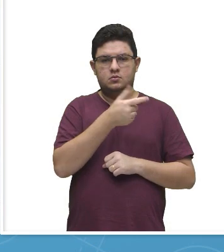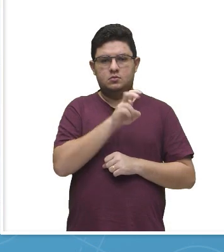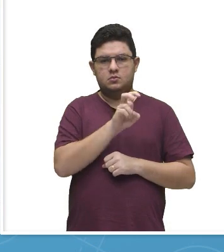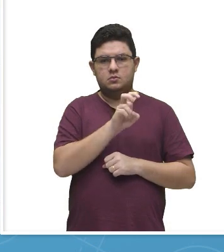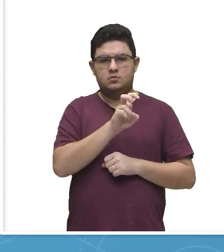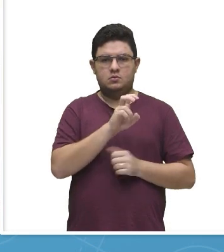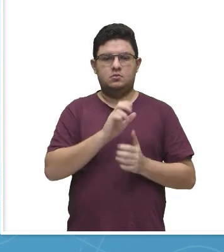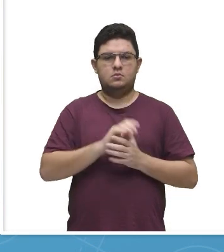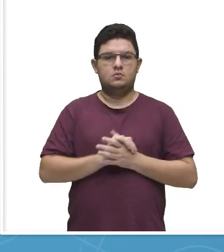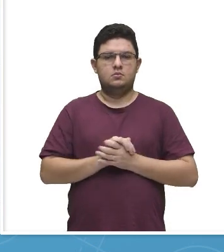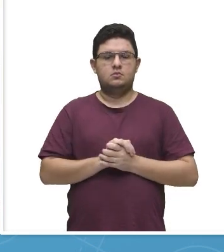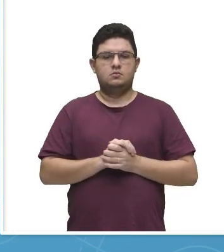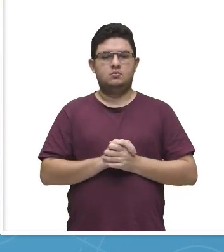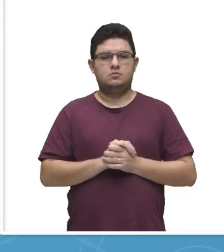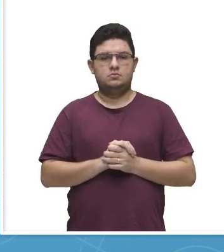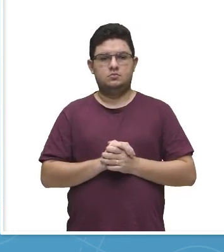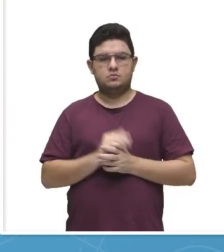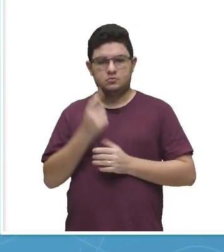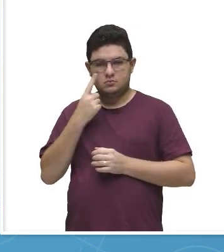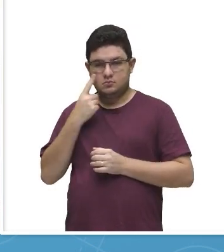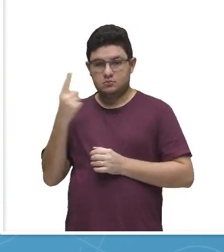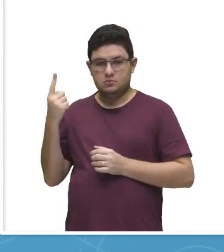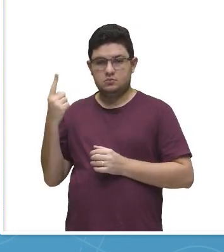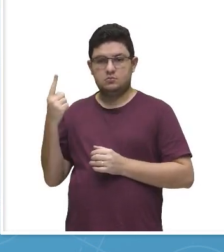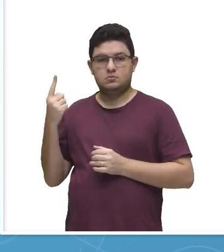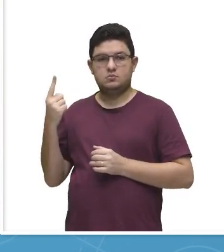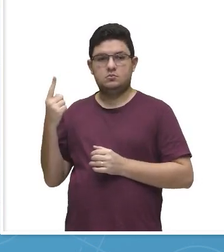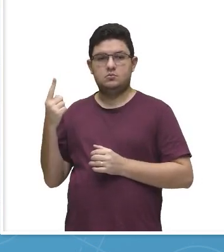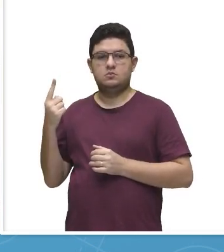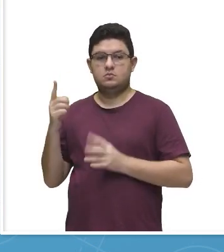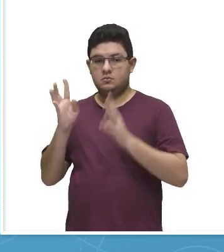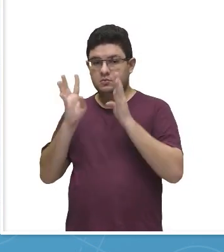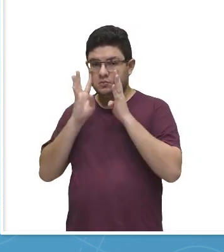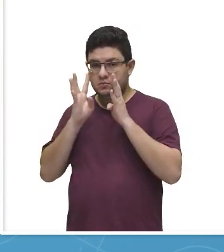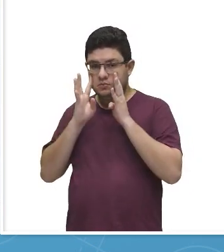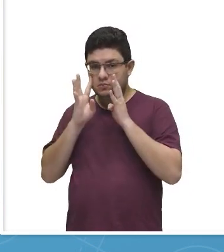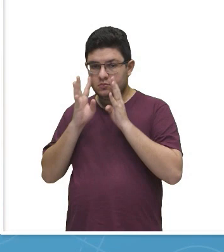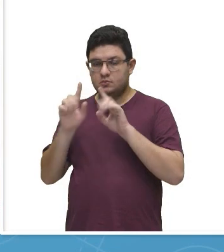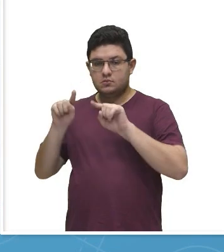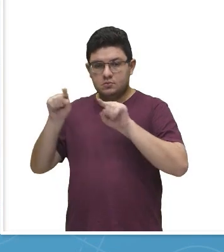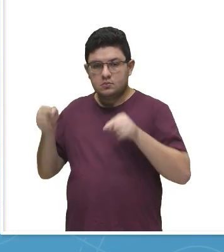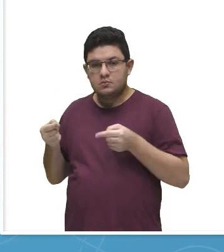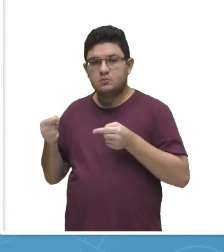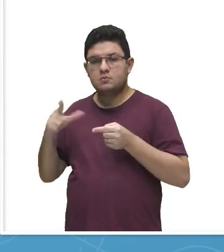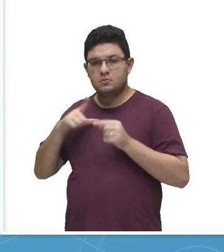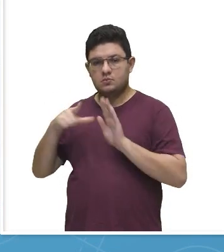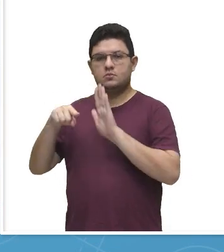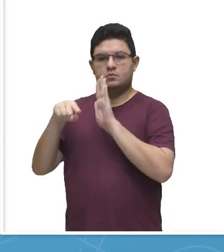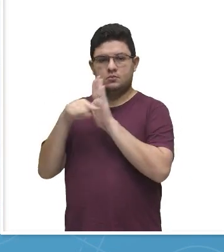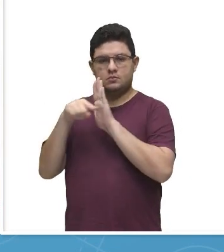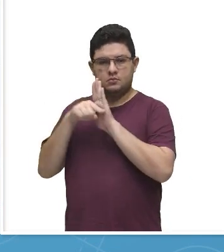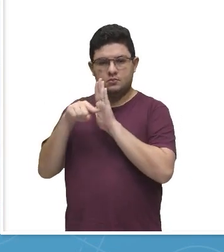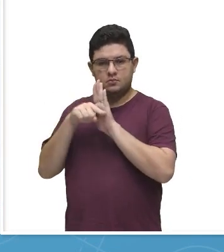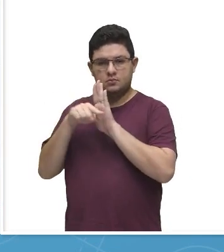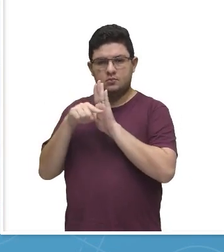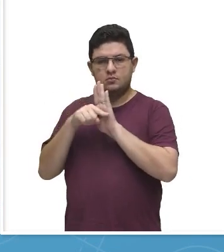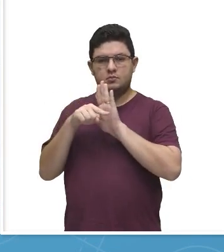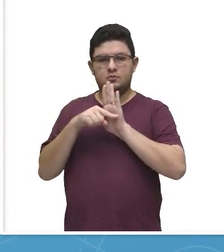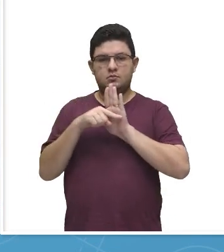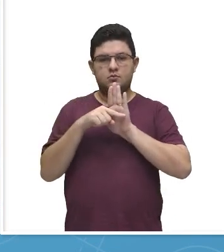Nesse terceiro exemplo, vamos atentar aqui para o sinal da base, porque nós temos aqui menos